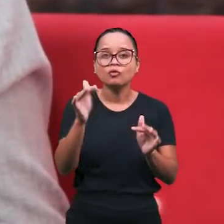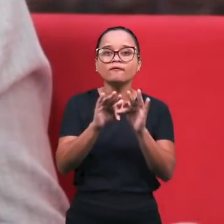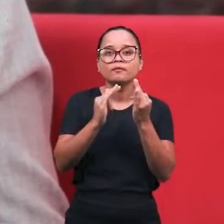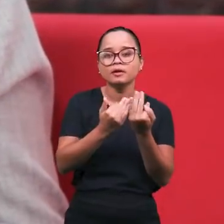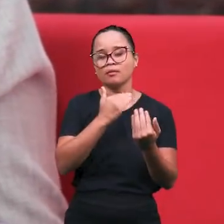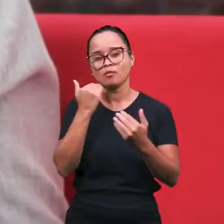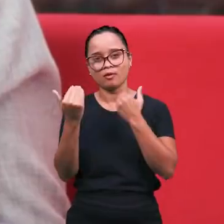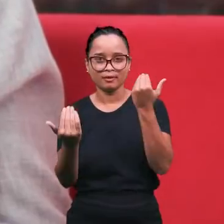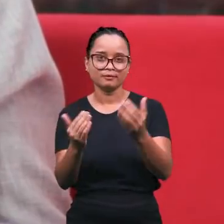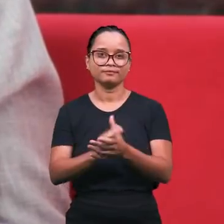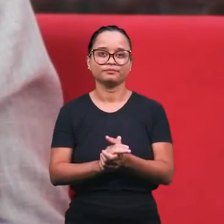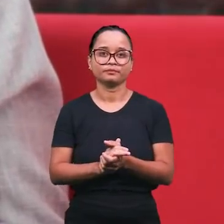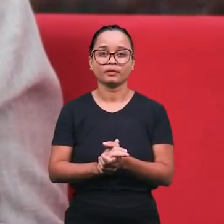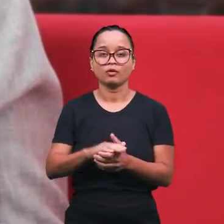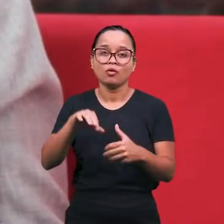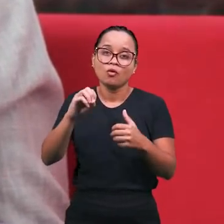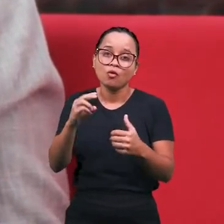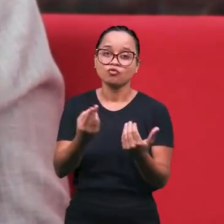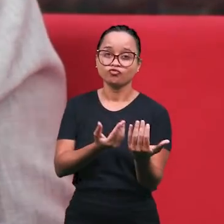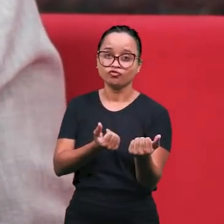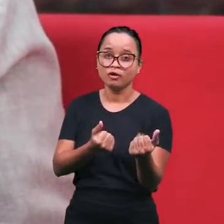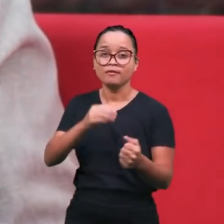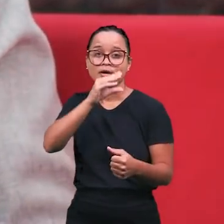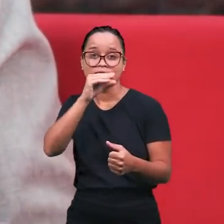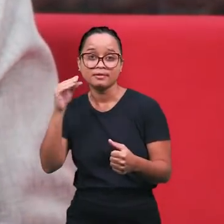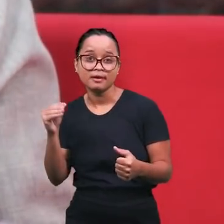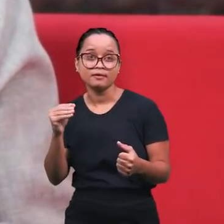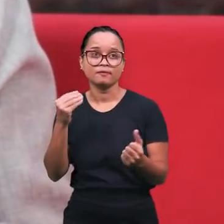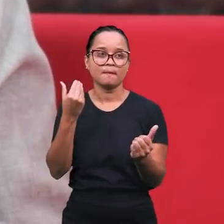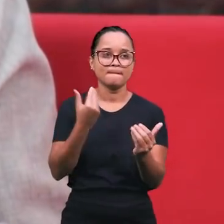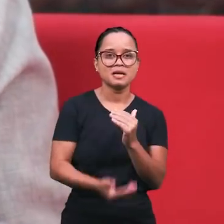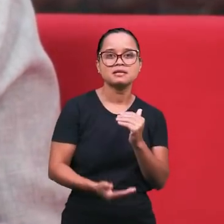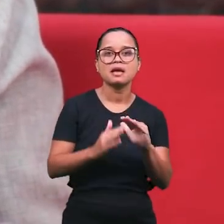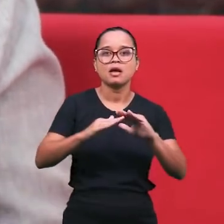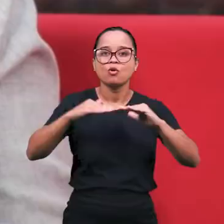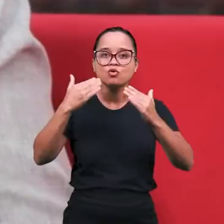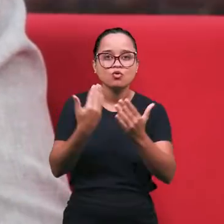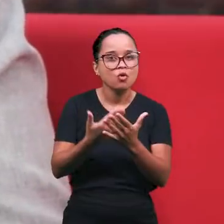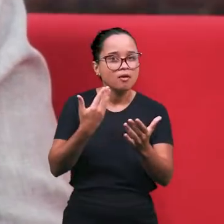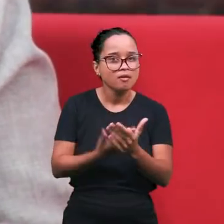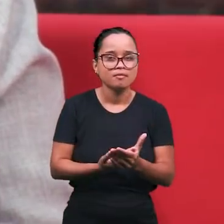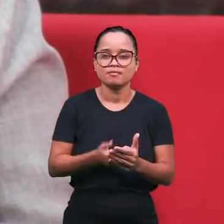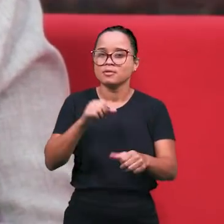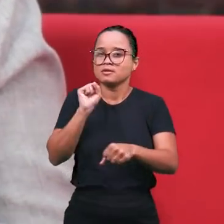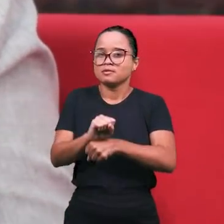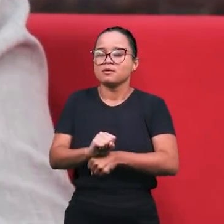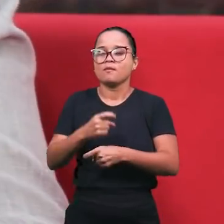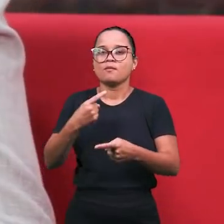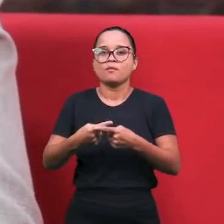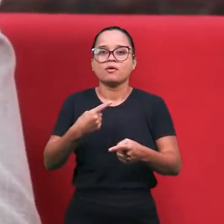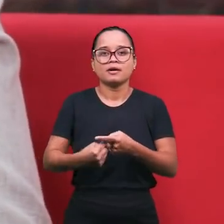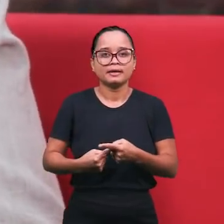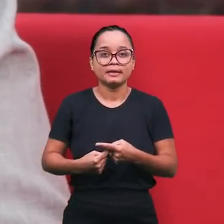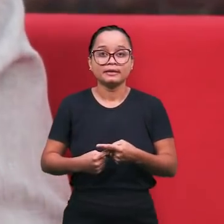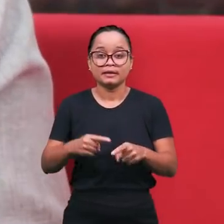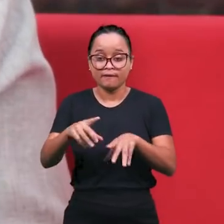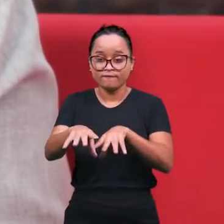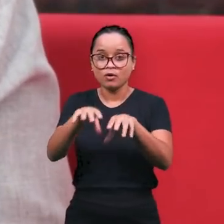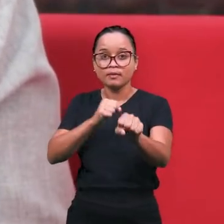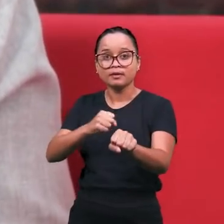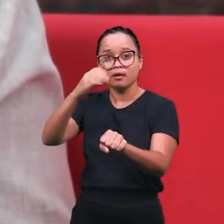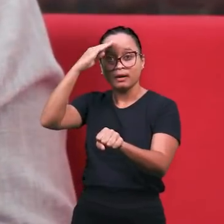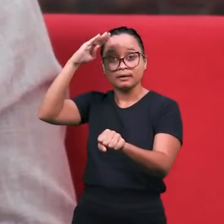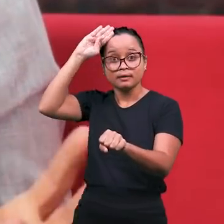as nossas crianças, jovens ficaram sem escola, um período importante da vida deles, de formação acadêmica, de